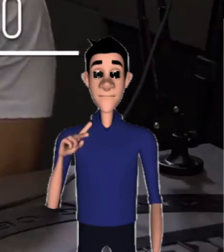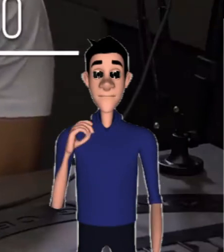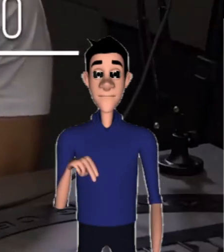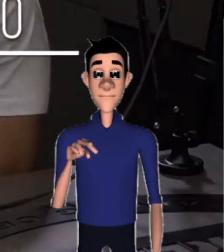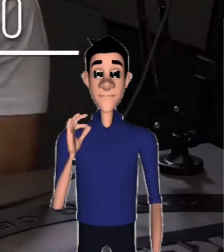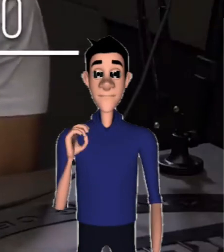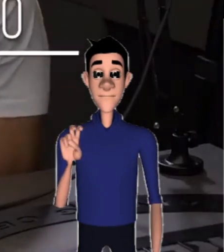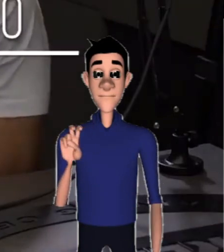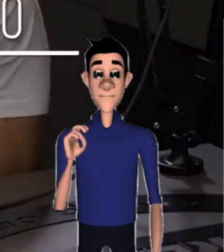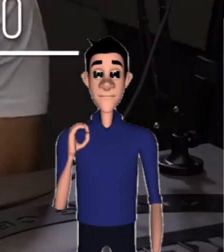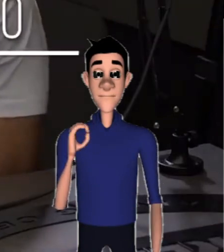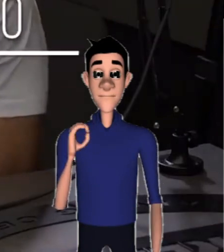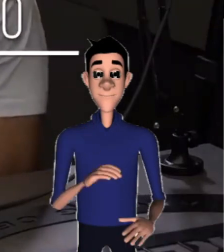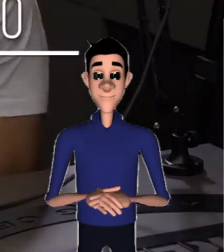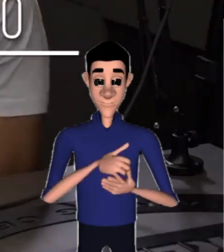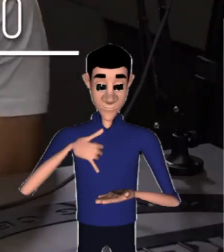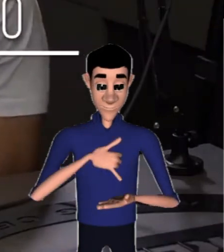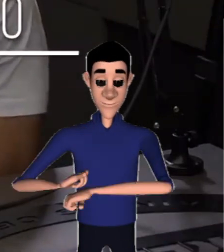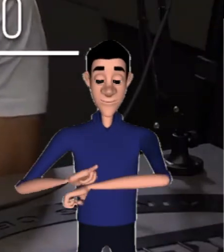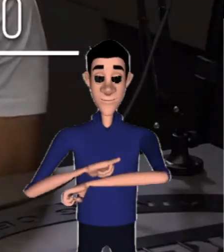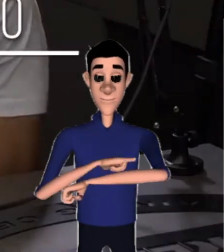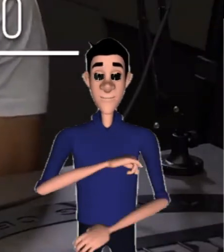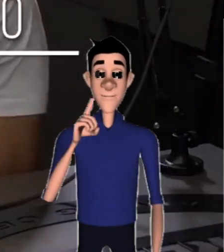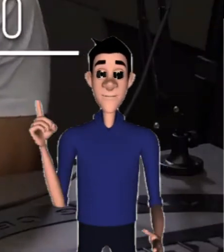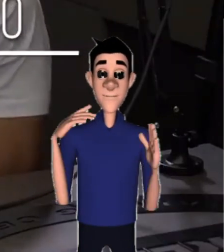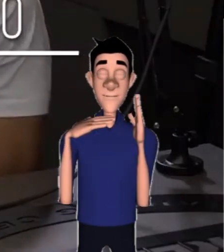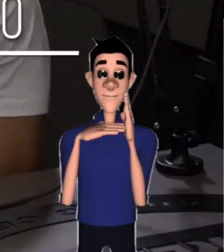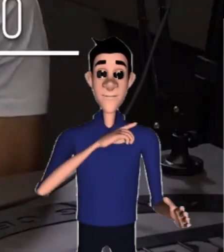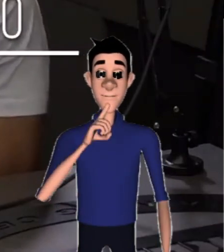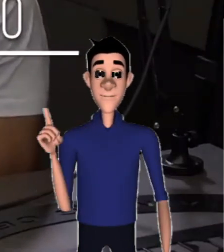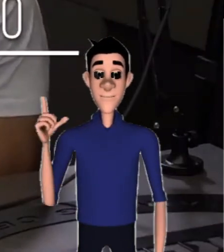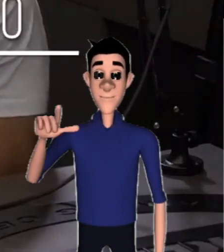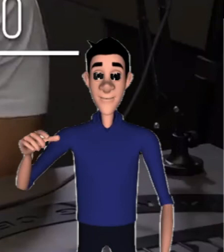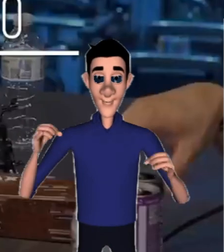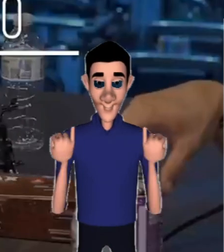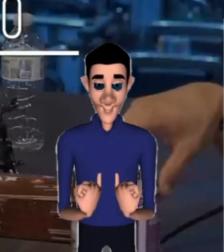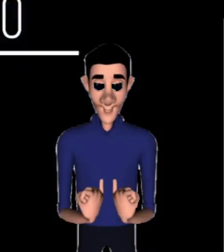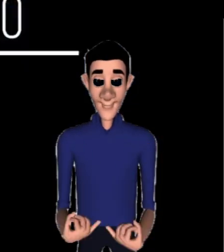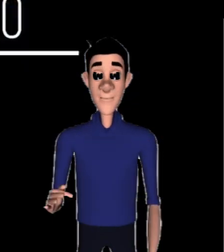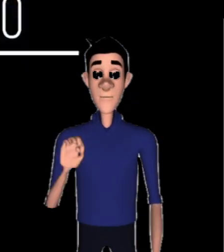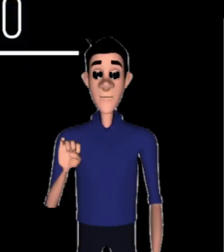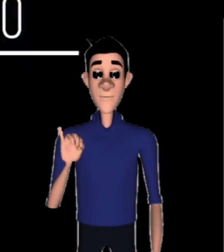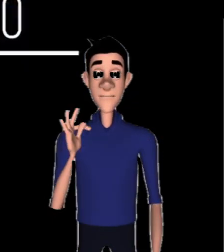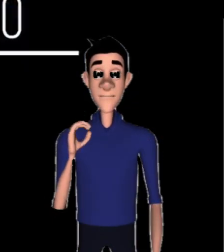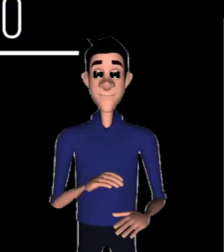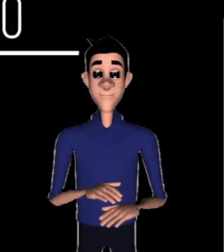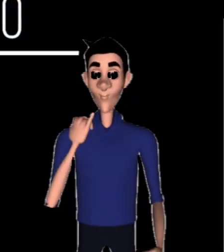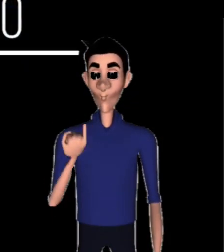vem eu farei um treino com o Gorila. Nossa, vai ser pesado.